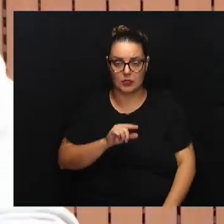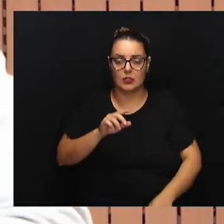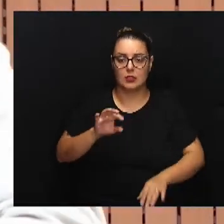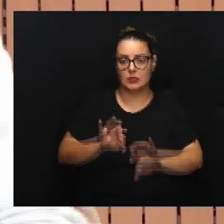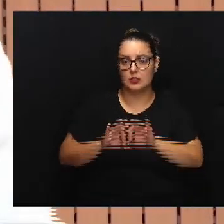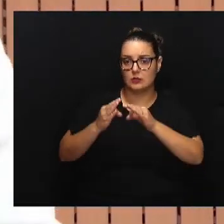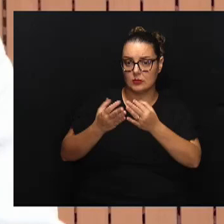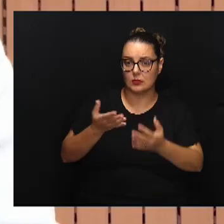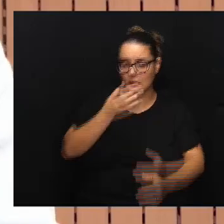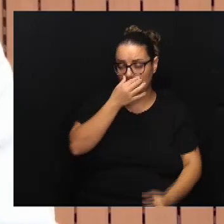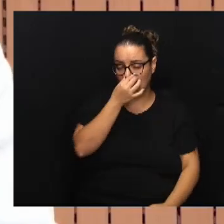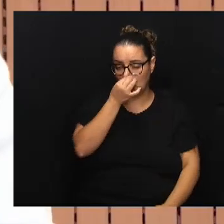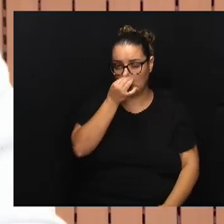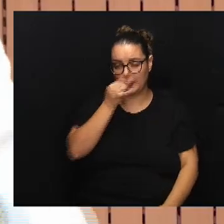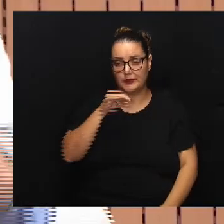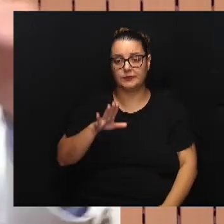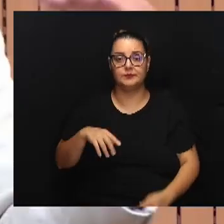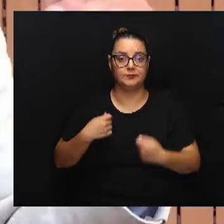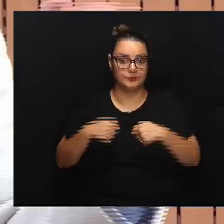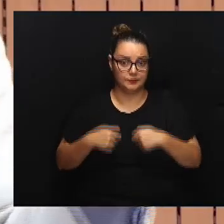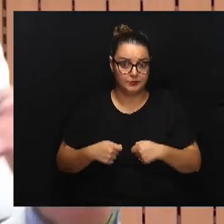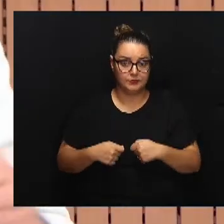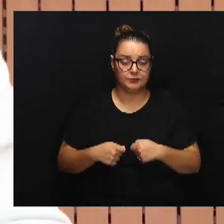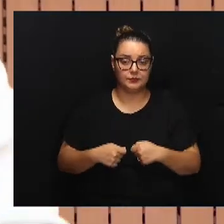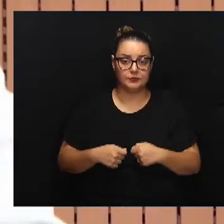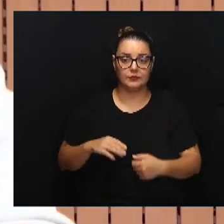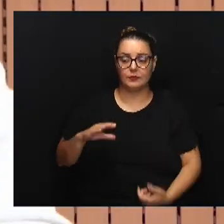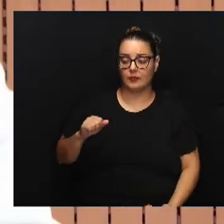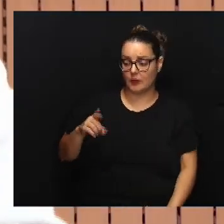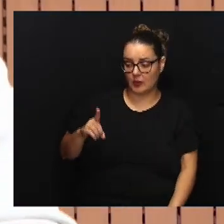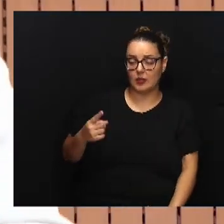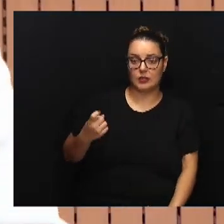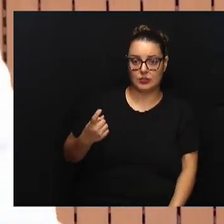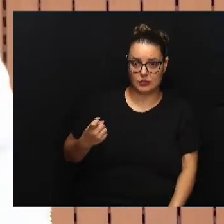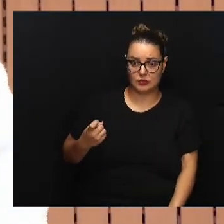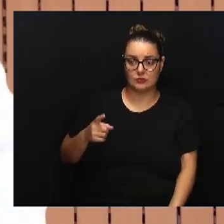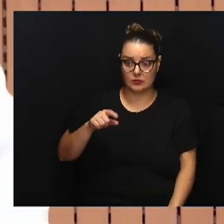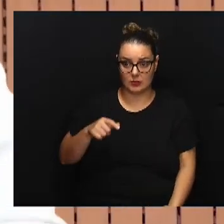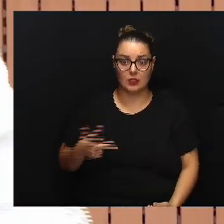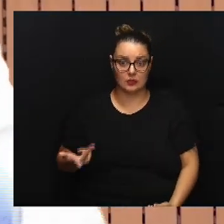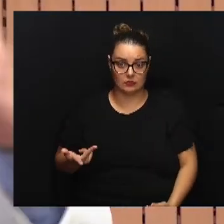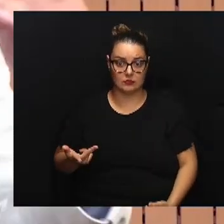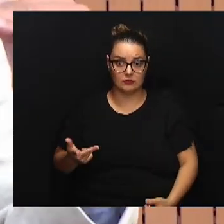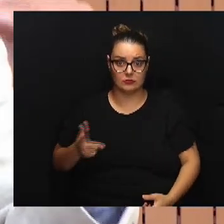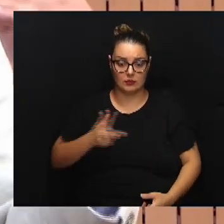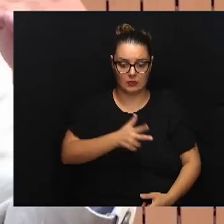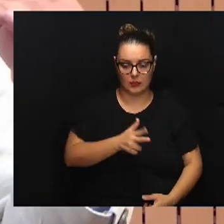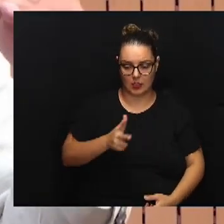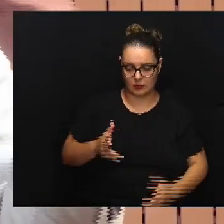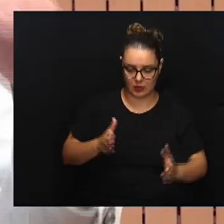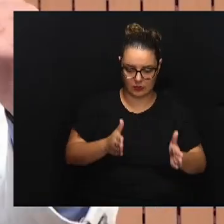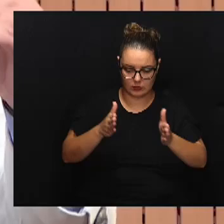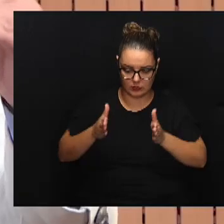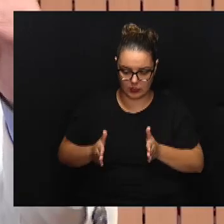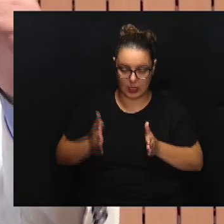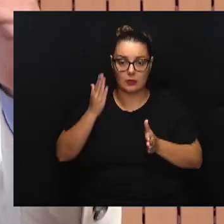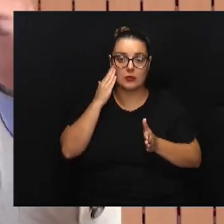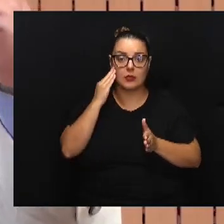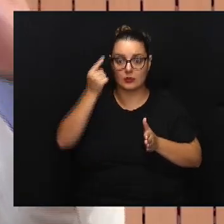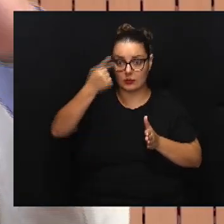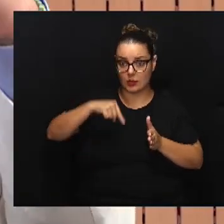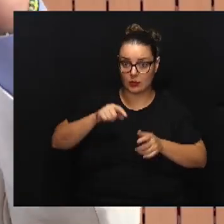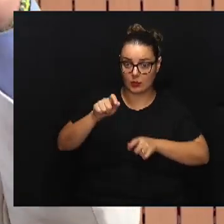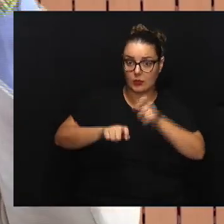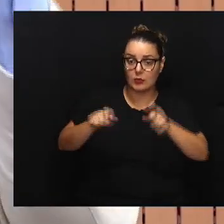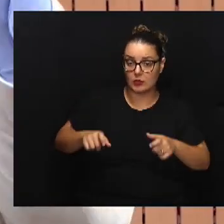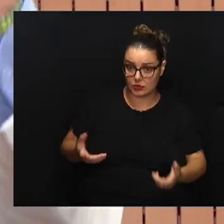né, mais necessitadas. Então, o CAD único é um corte importante para a gente saber qual é o perfil de pessoas